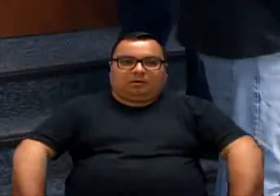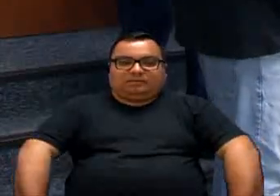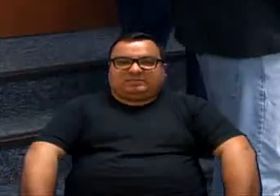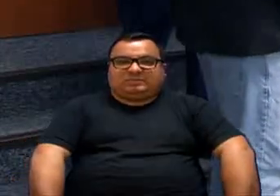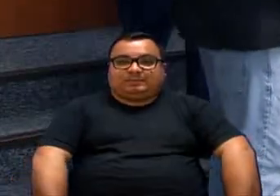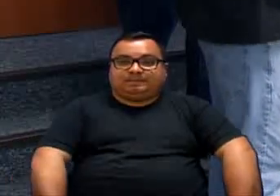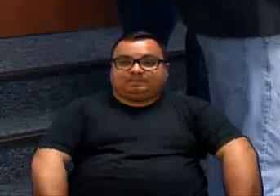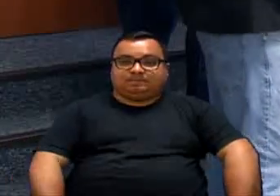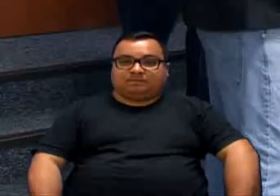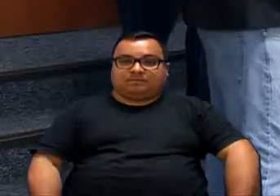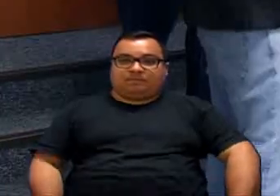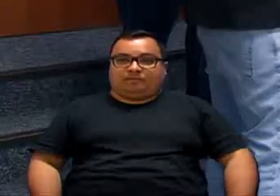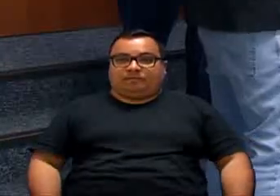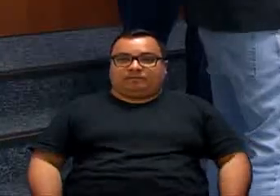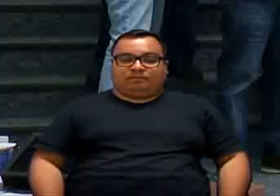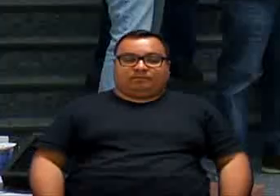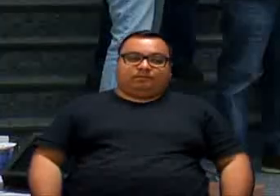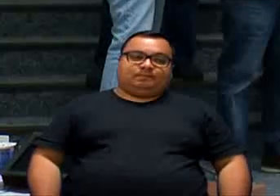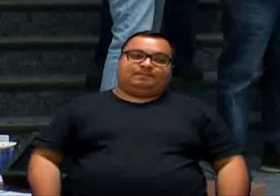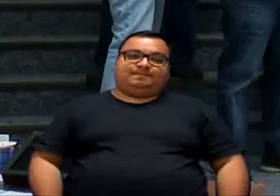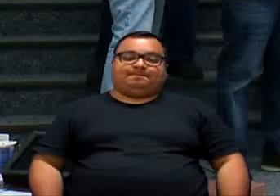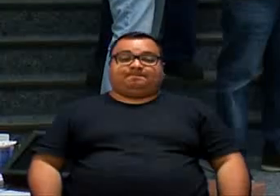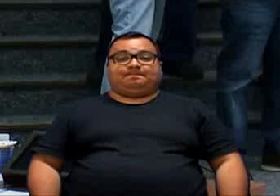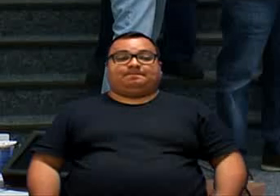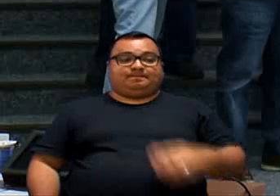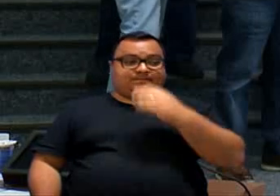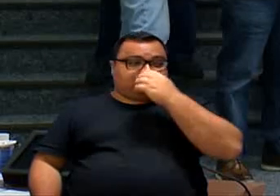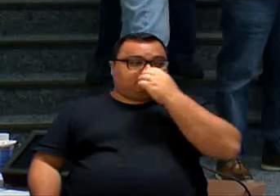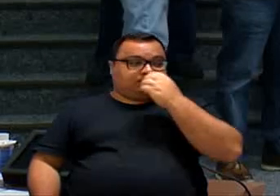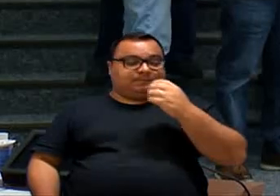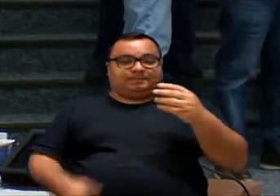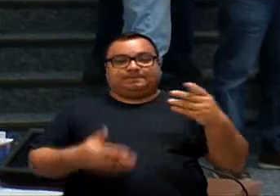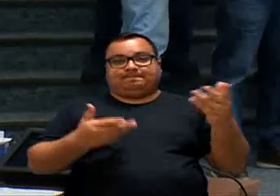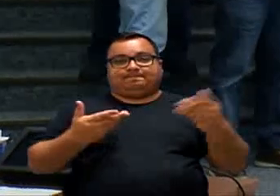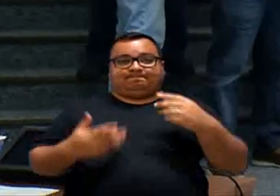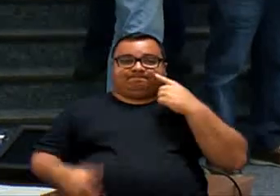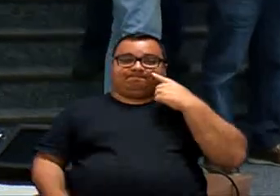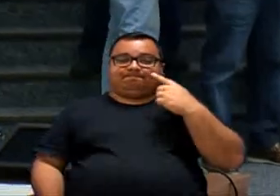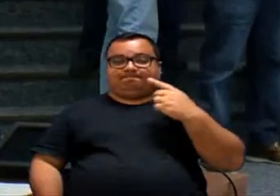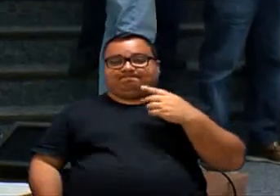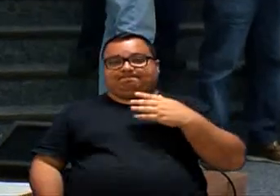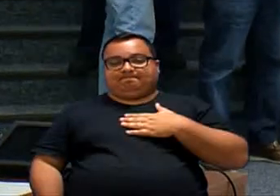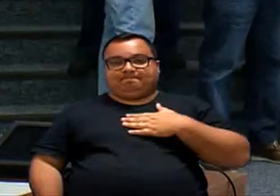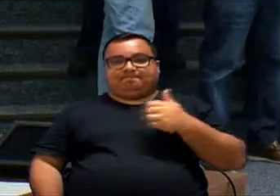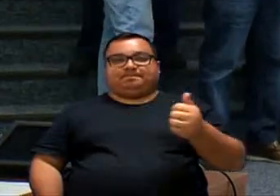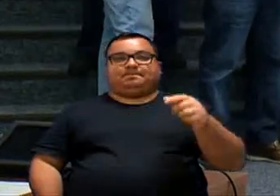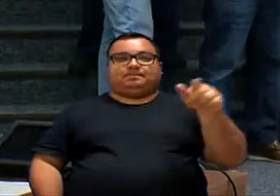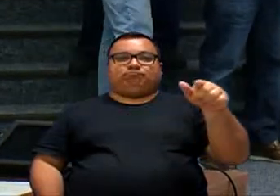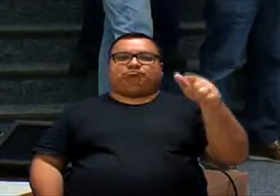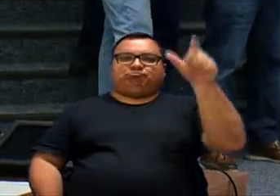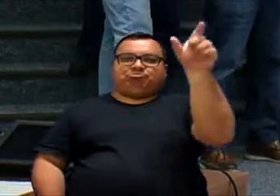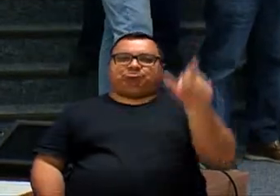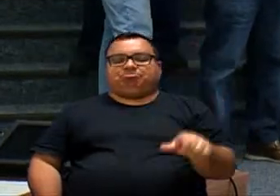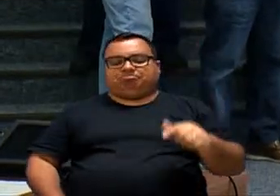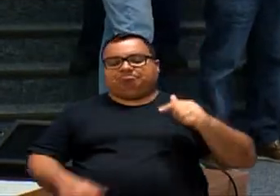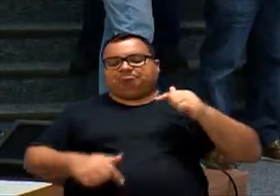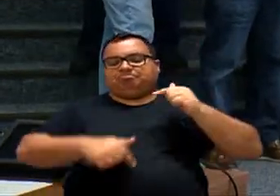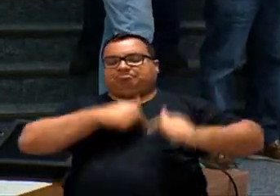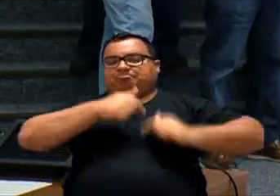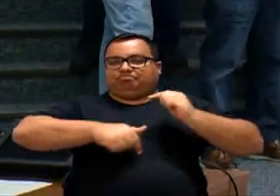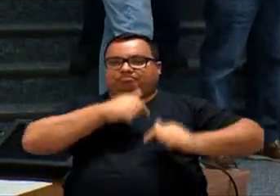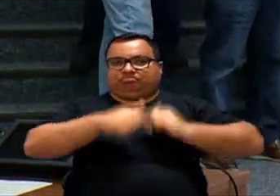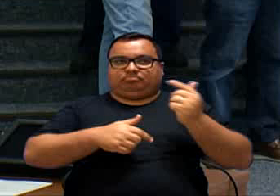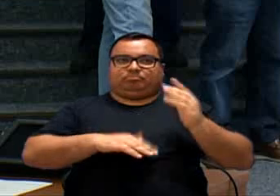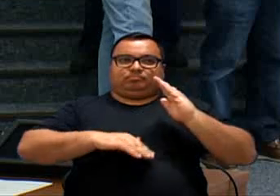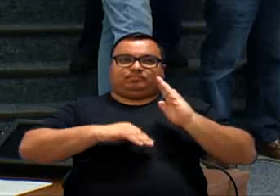Quero também cumprimentar, acompanhando aqui o Pedro, a gente sabe do trabalho dele, da vocação que